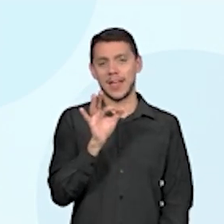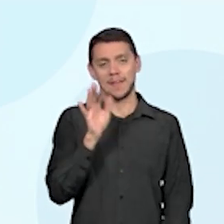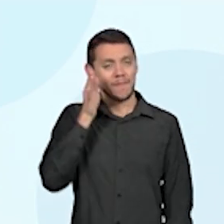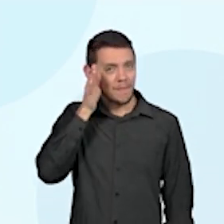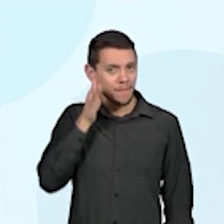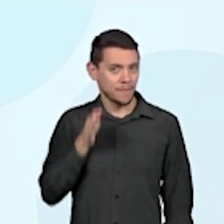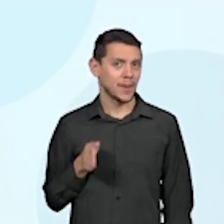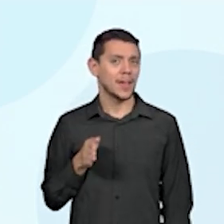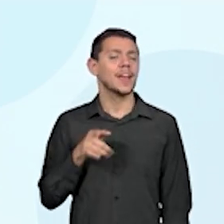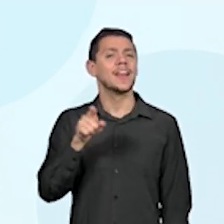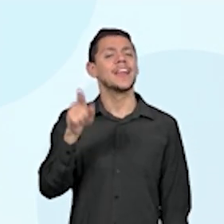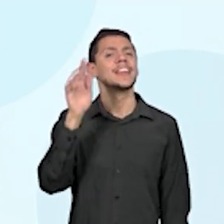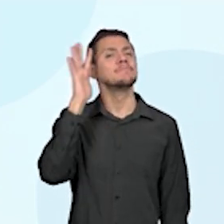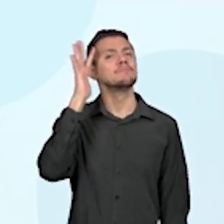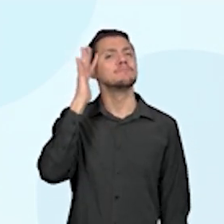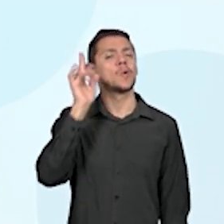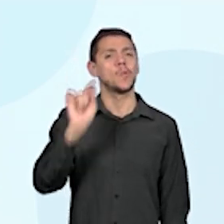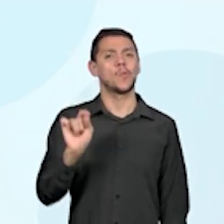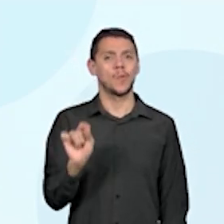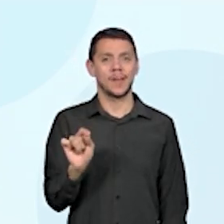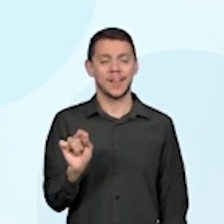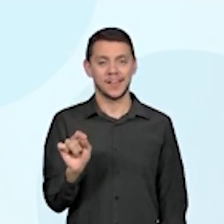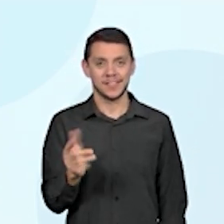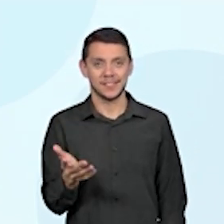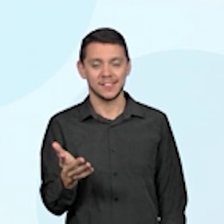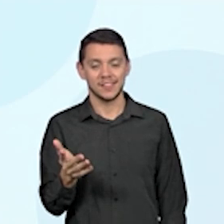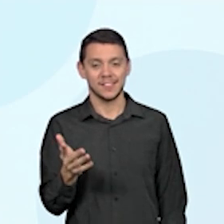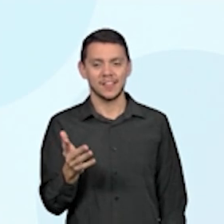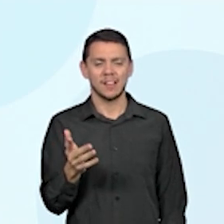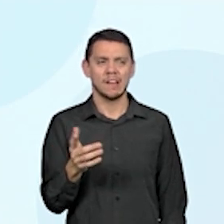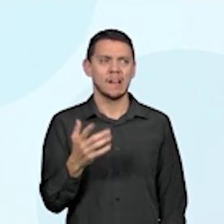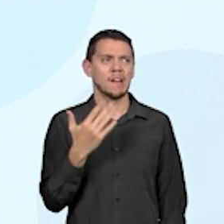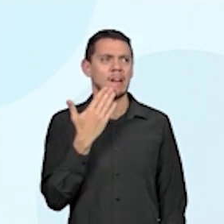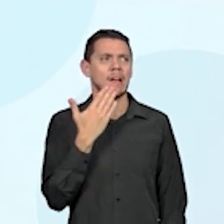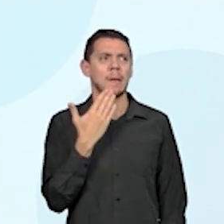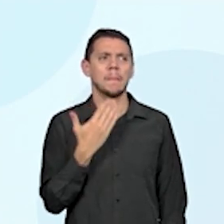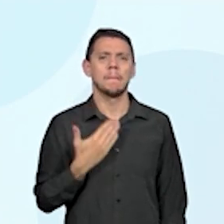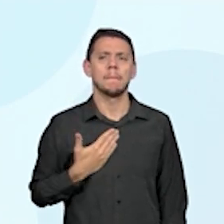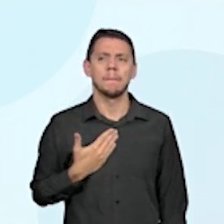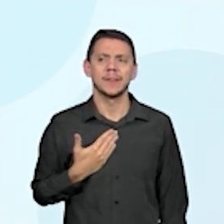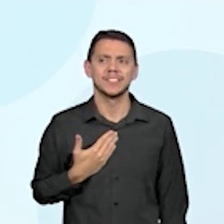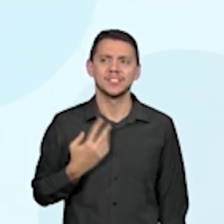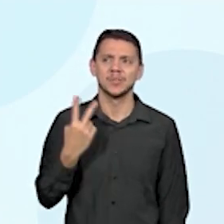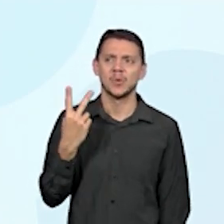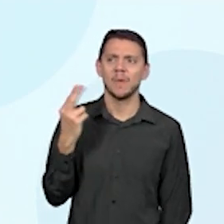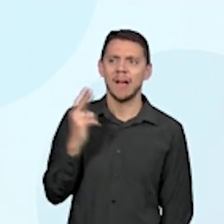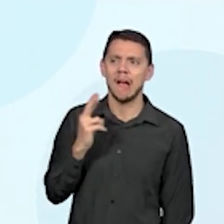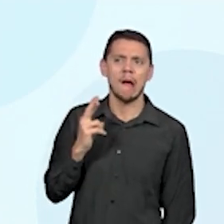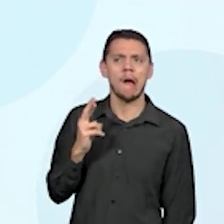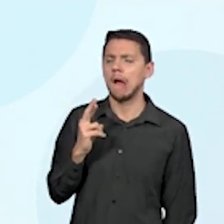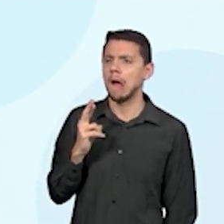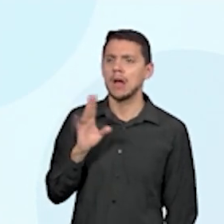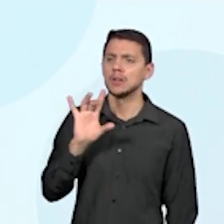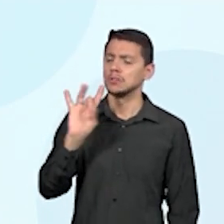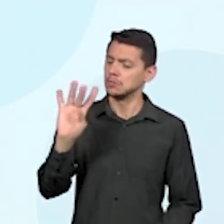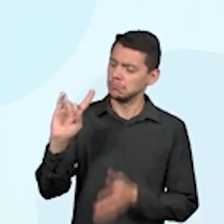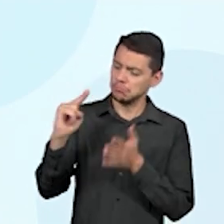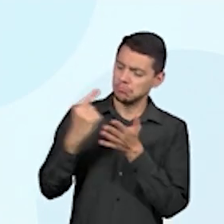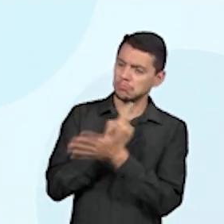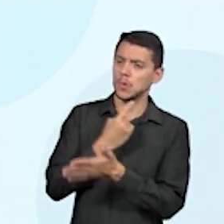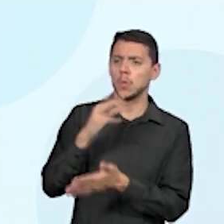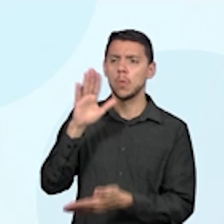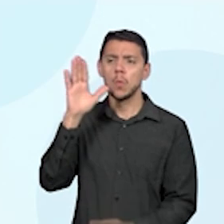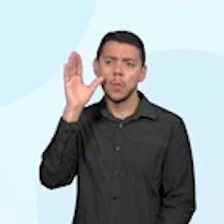entendido? Então, eu te dou. Então, ele não estava pedindo mais esses R$2. Na verdade, ele só queria saber se ele